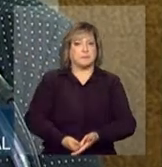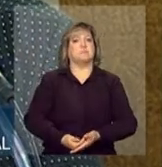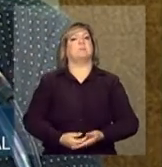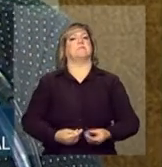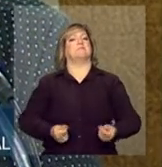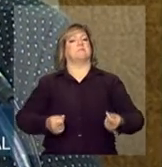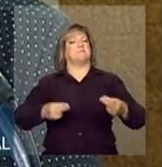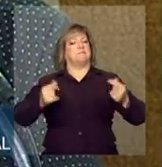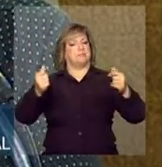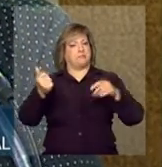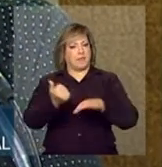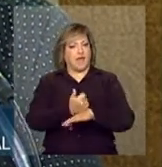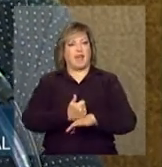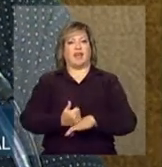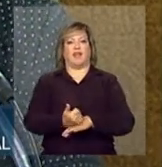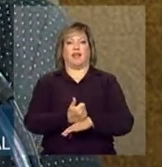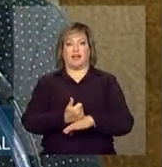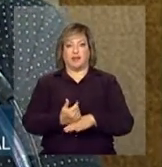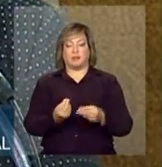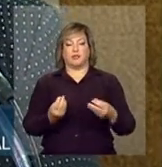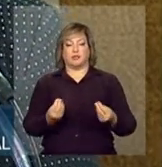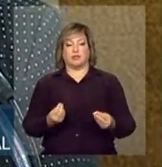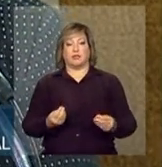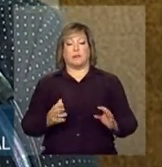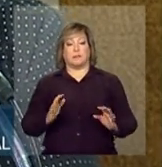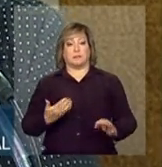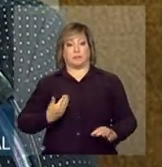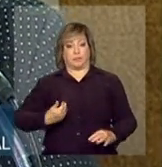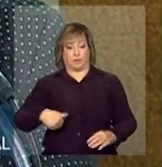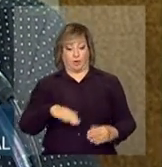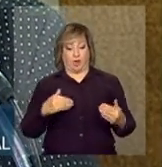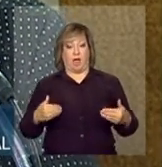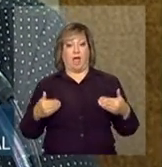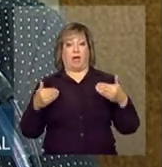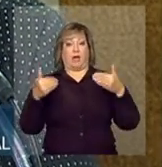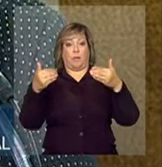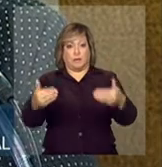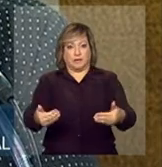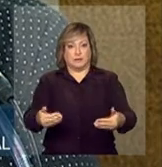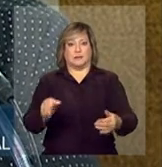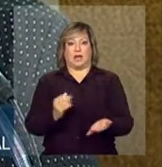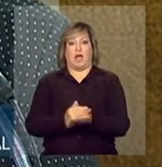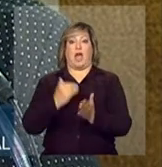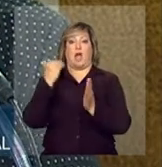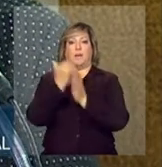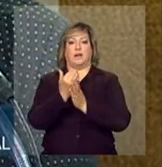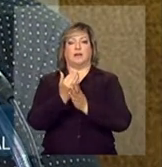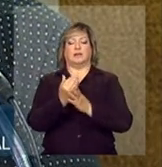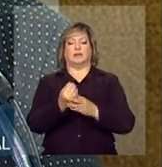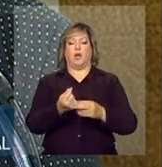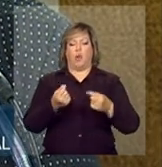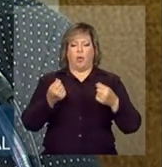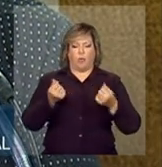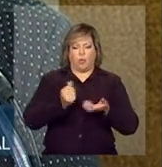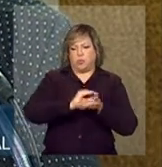o avanço é muito grande, mas nós não só avançamos no aumento do gasto